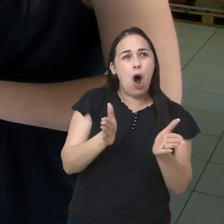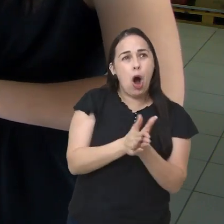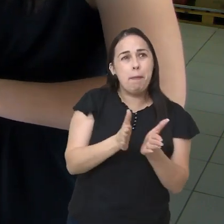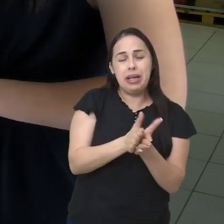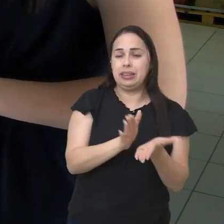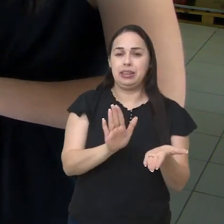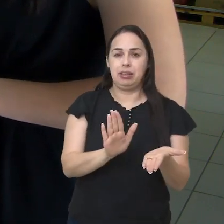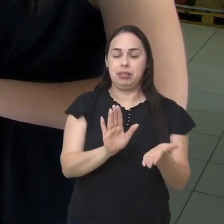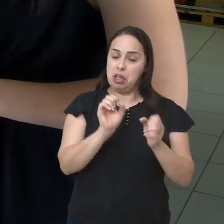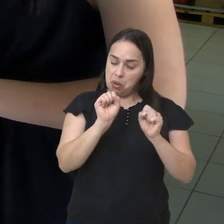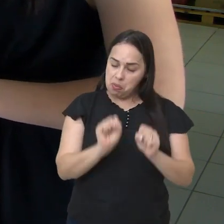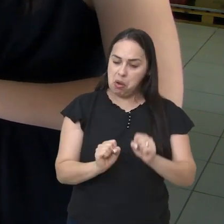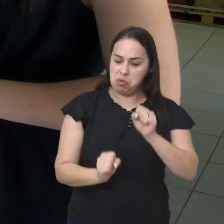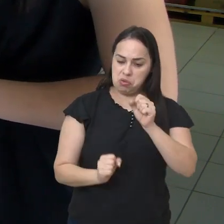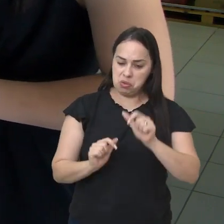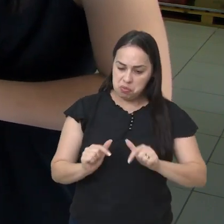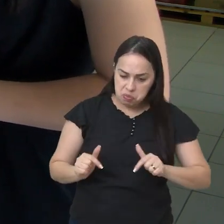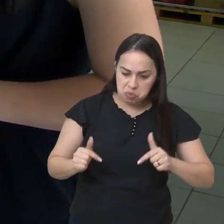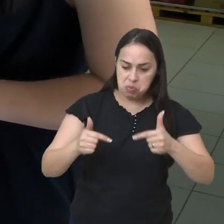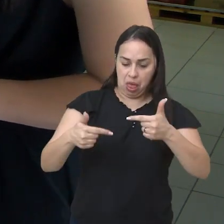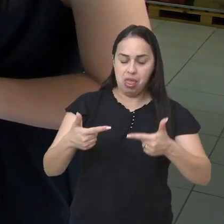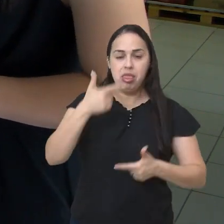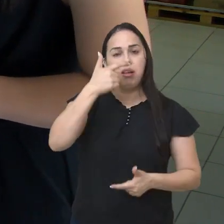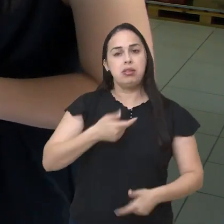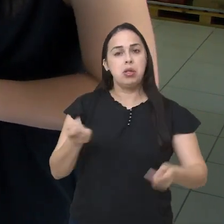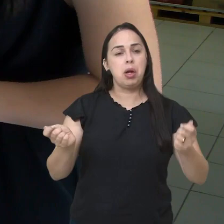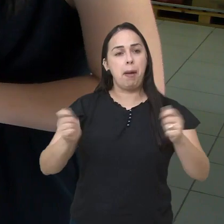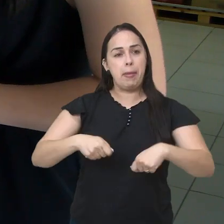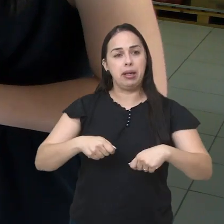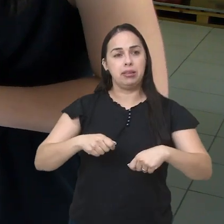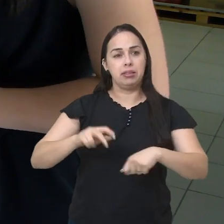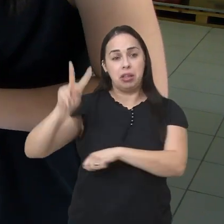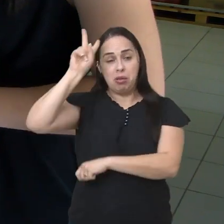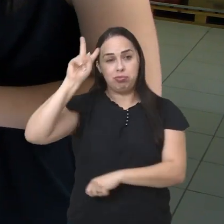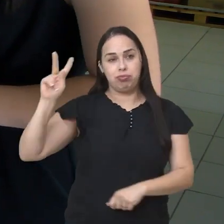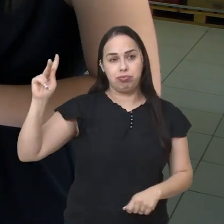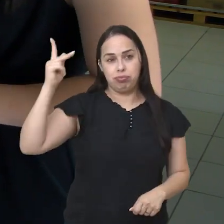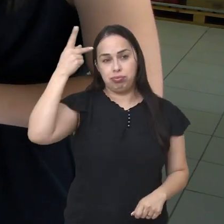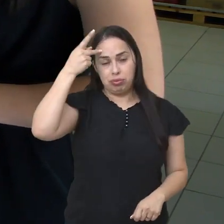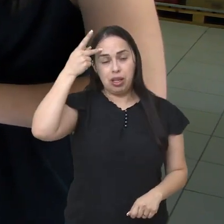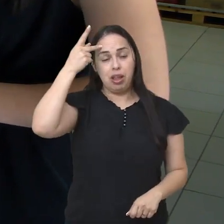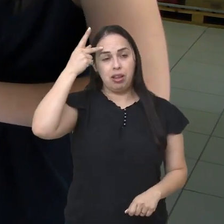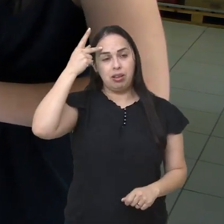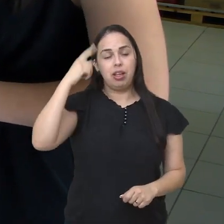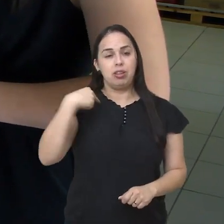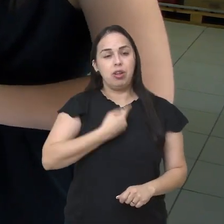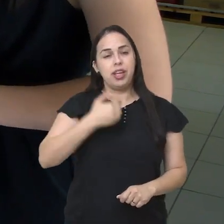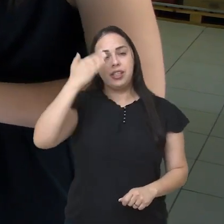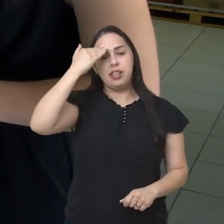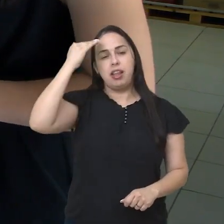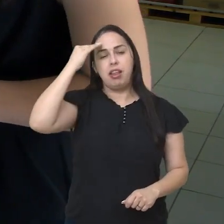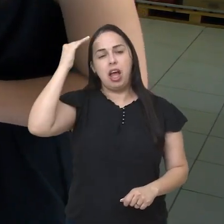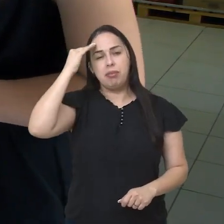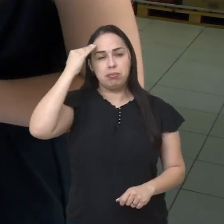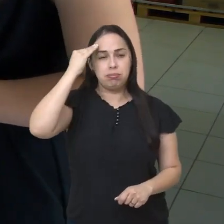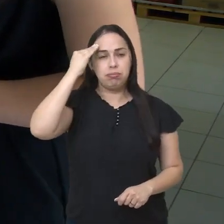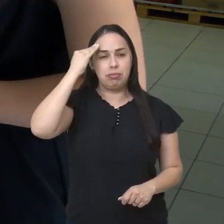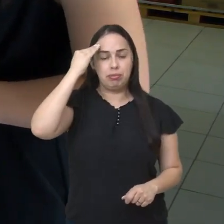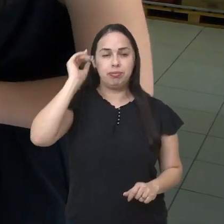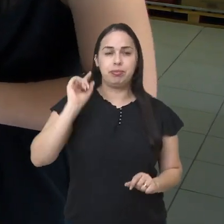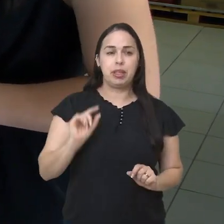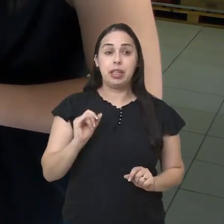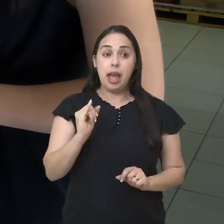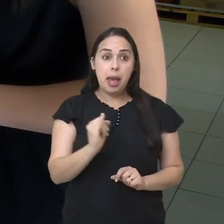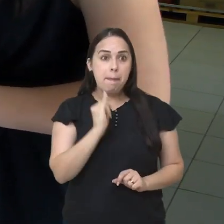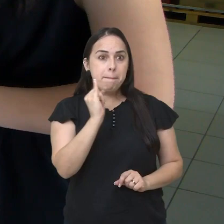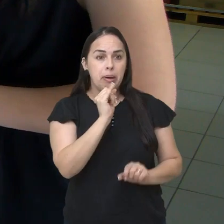posso ser produtivo, eu sou capaz. Isso é uma mudança de mentalidade. A gente entende que isso é